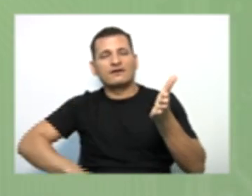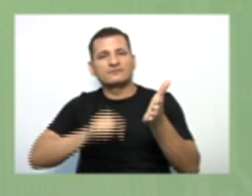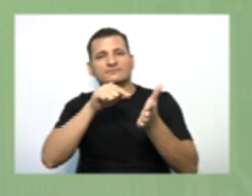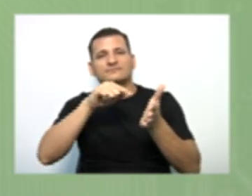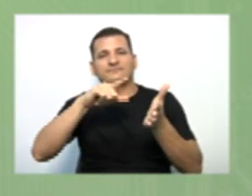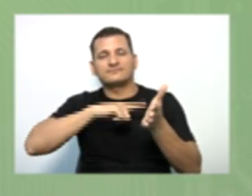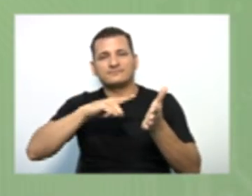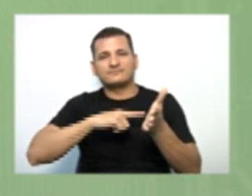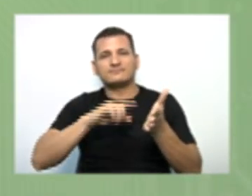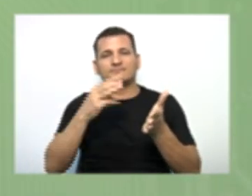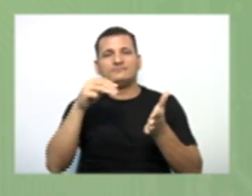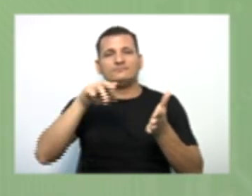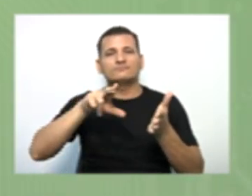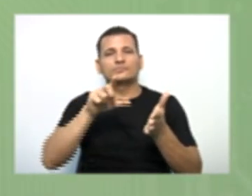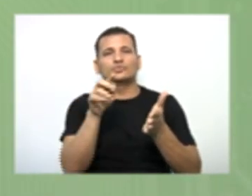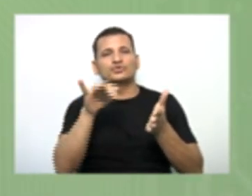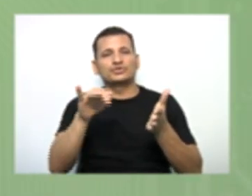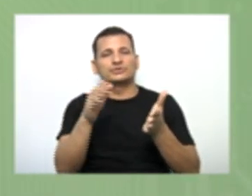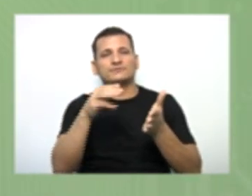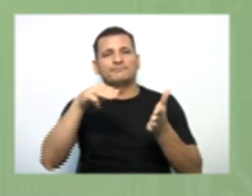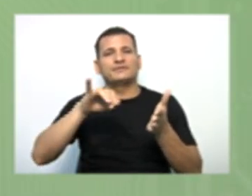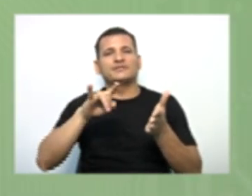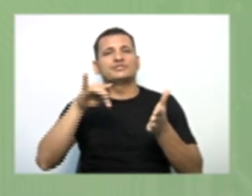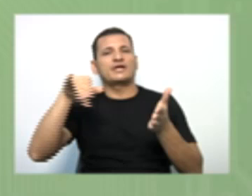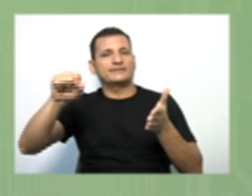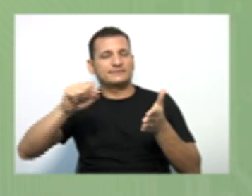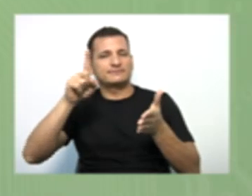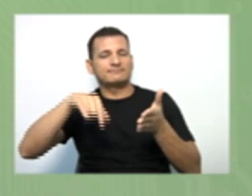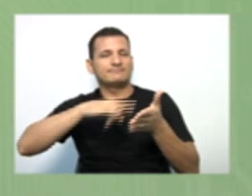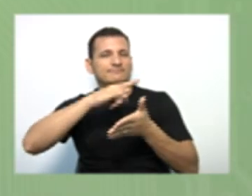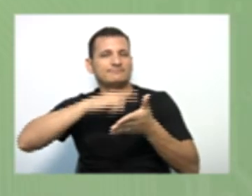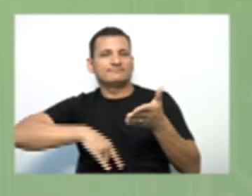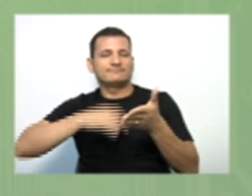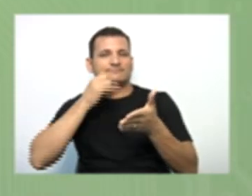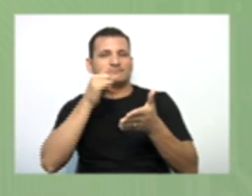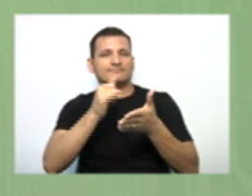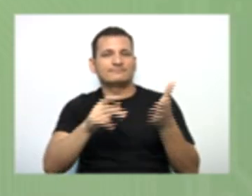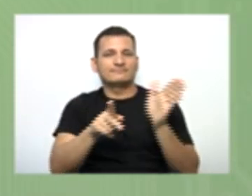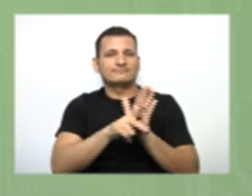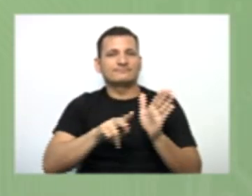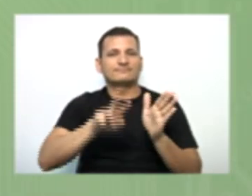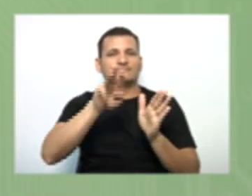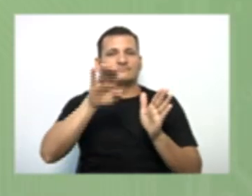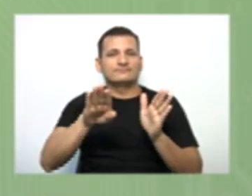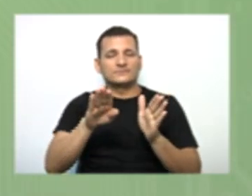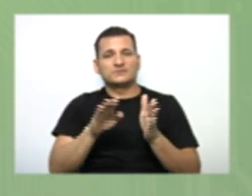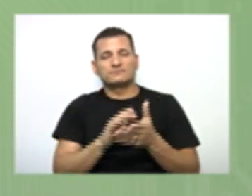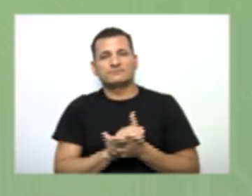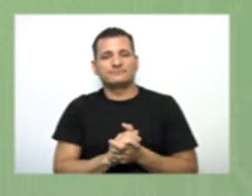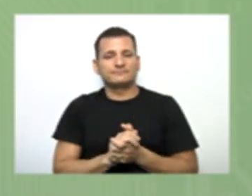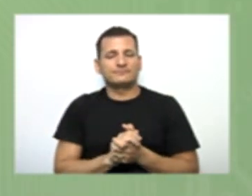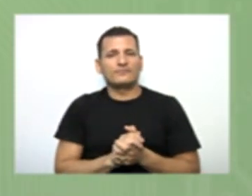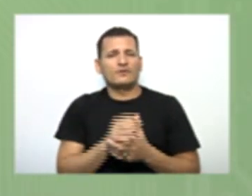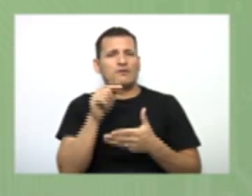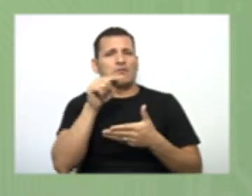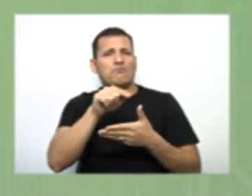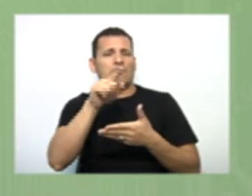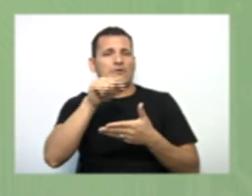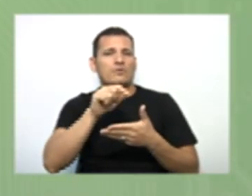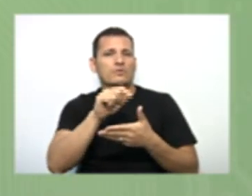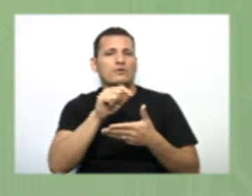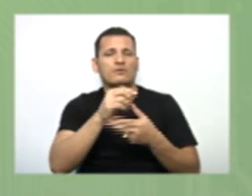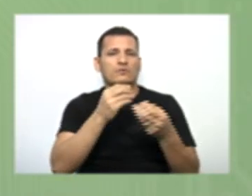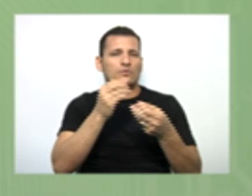então multimídias, que é a nossa página do documento eletrônico. Ele determina a sequência em que